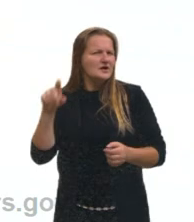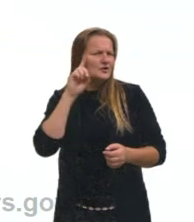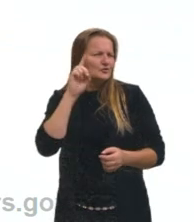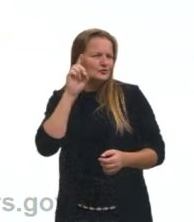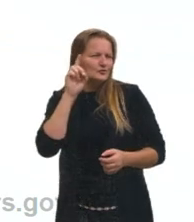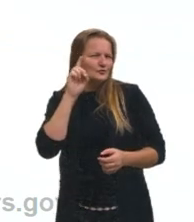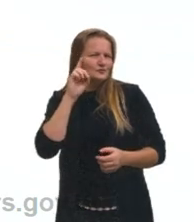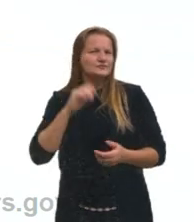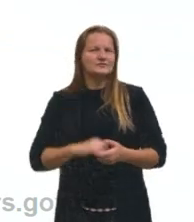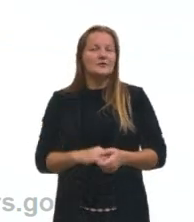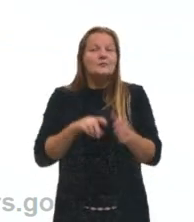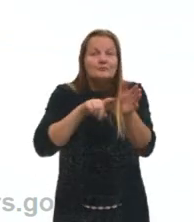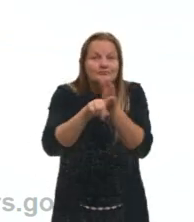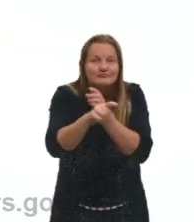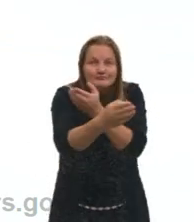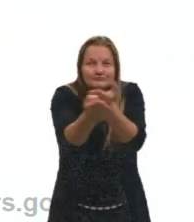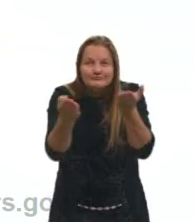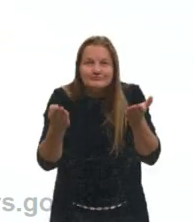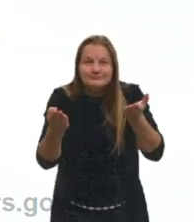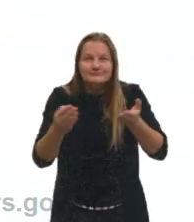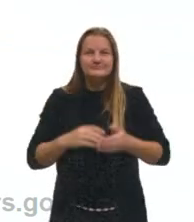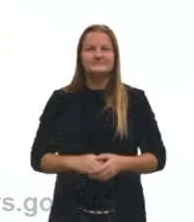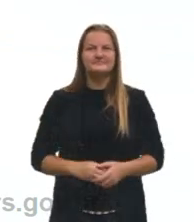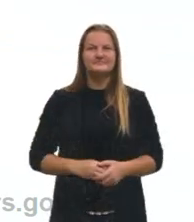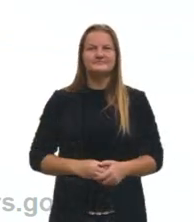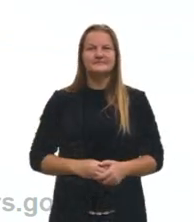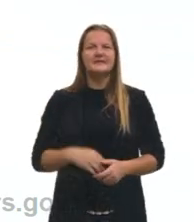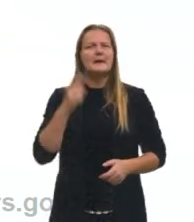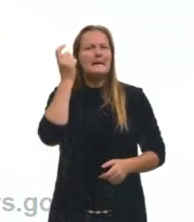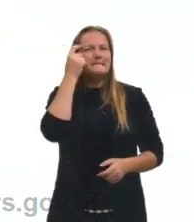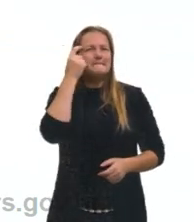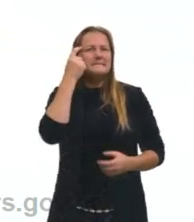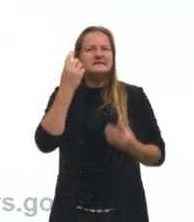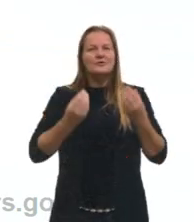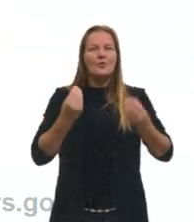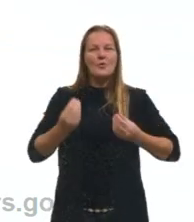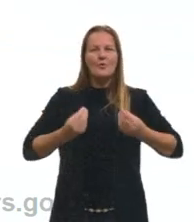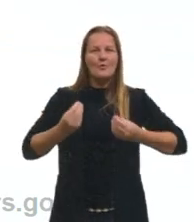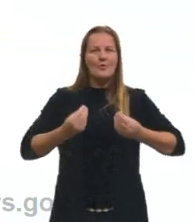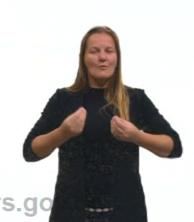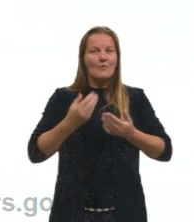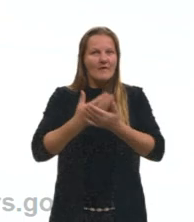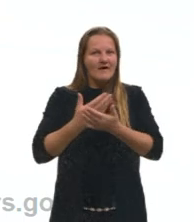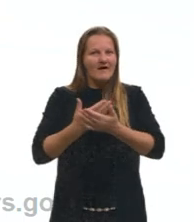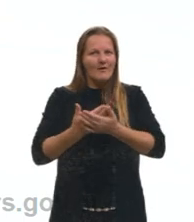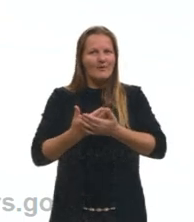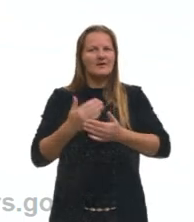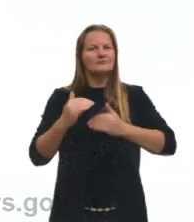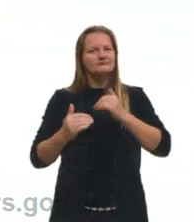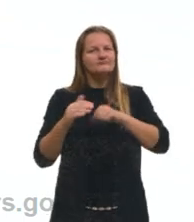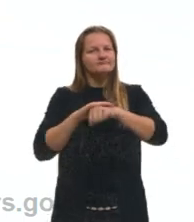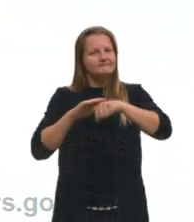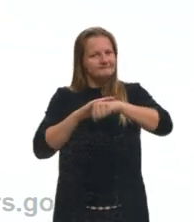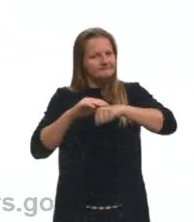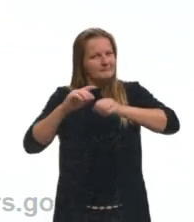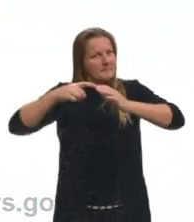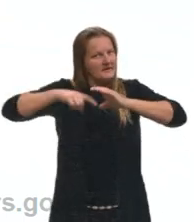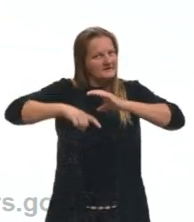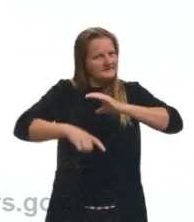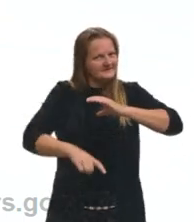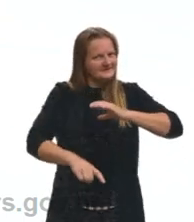eu vou deixar esse questionamento para vocês irem pensando conforme for passando a nossa aula e depois a gente vai conversar um pouquinho